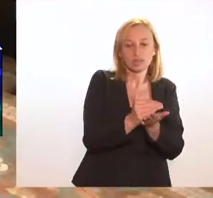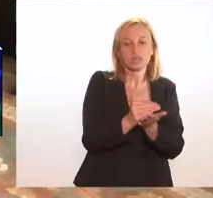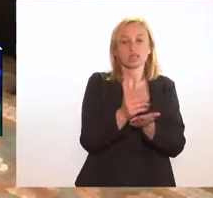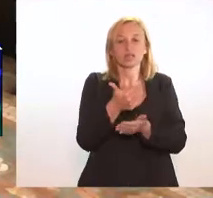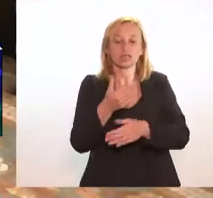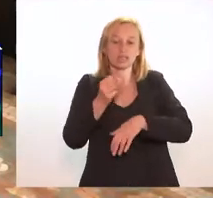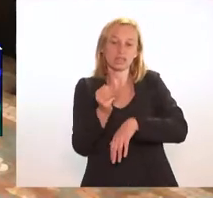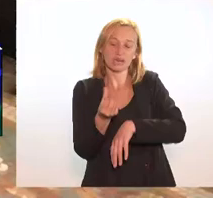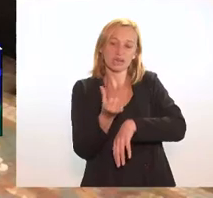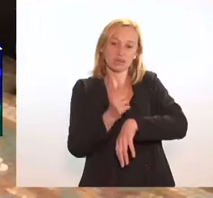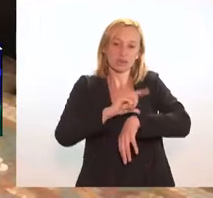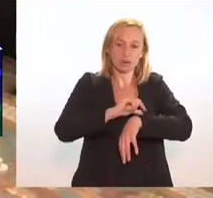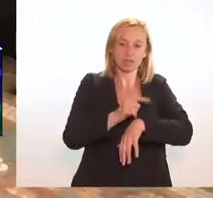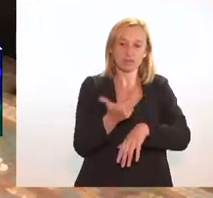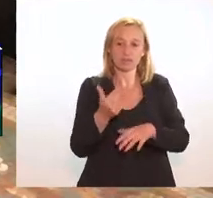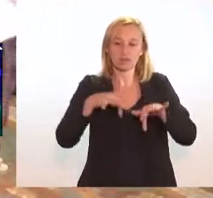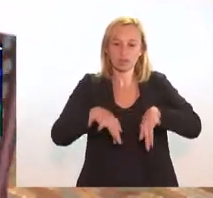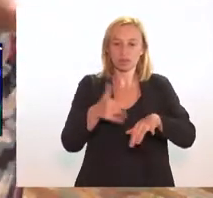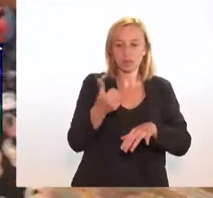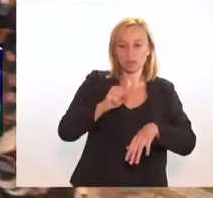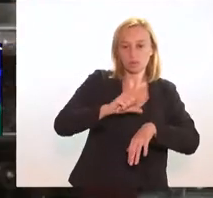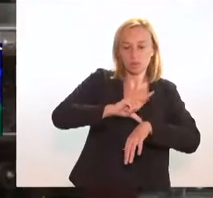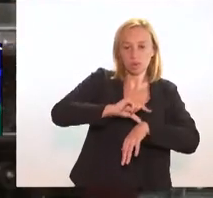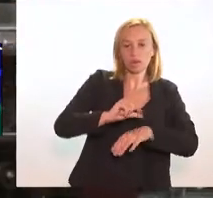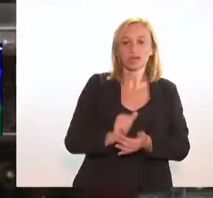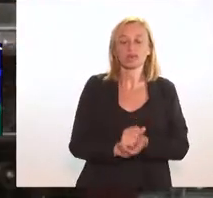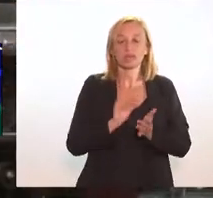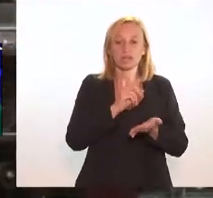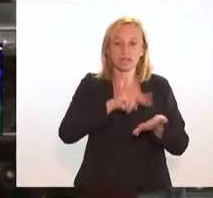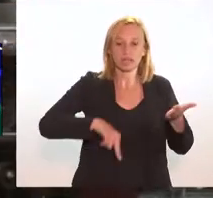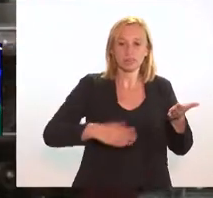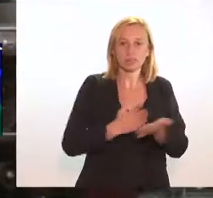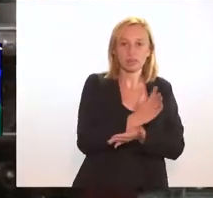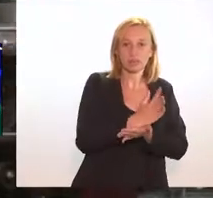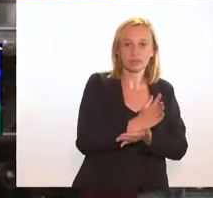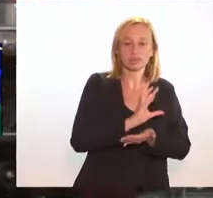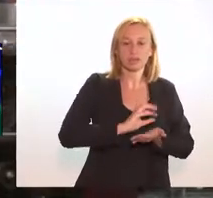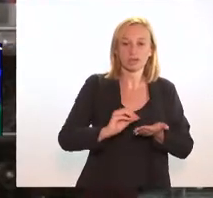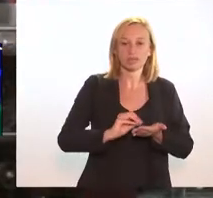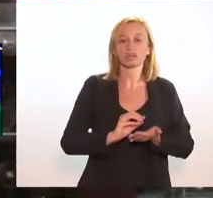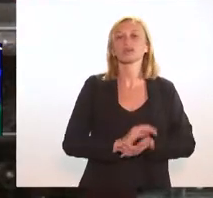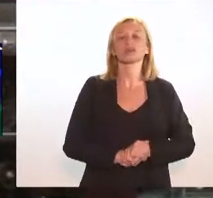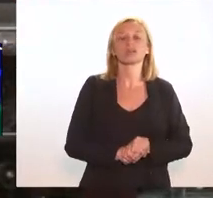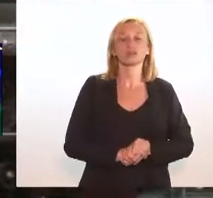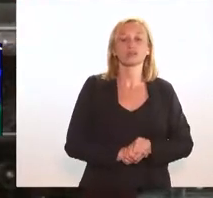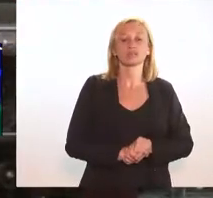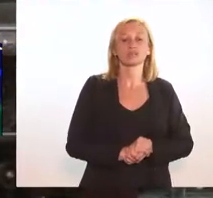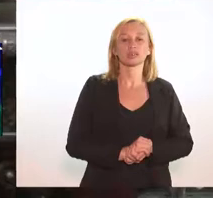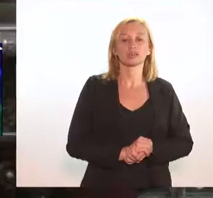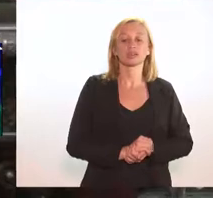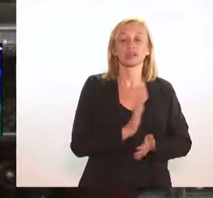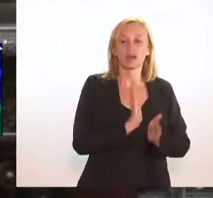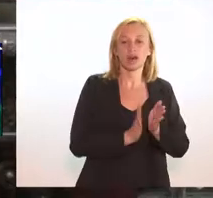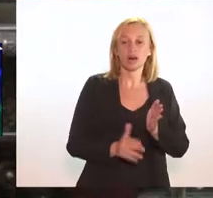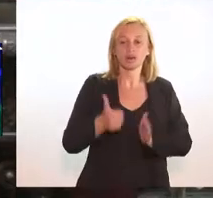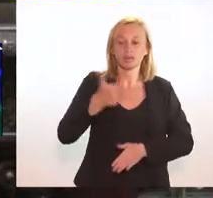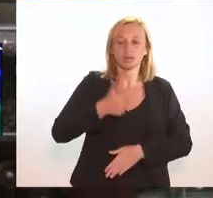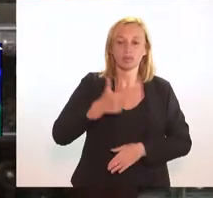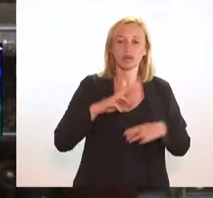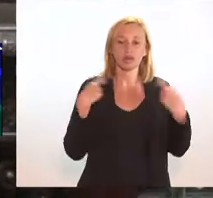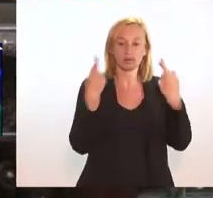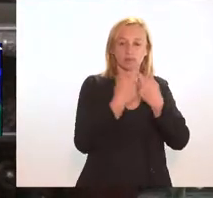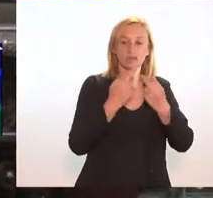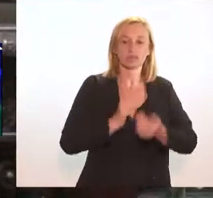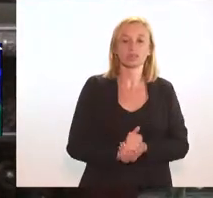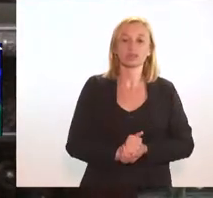horas, encerrou-se às 18 horas. Lida e aprovada a ata, passa-se à ordem da primeira sessão